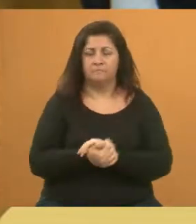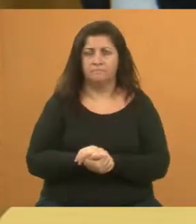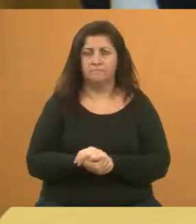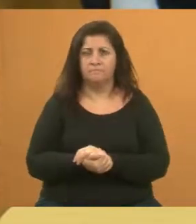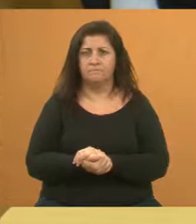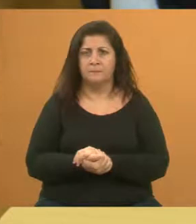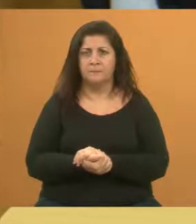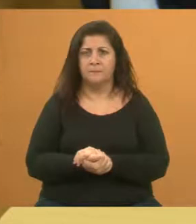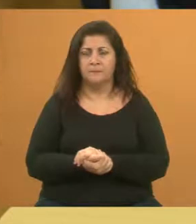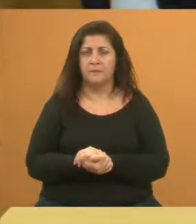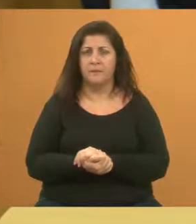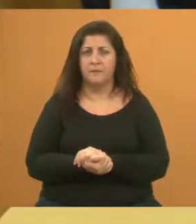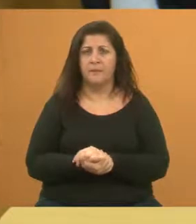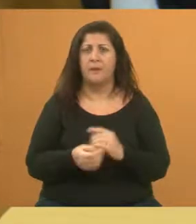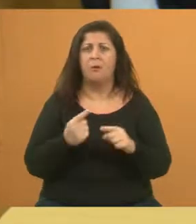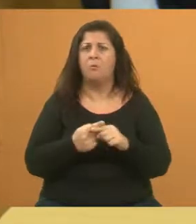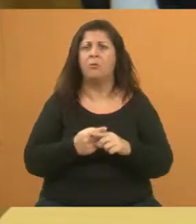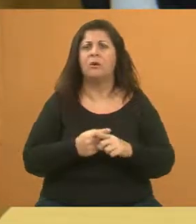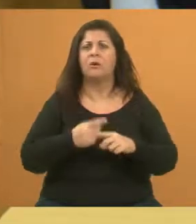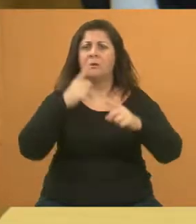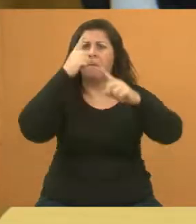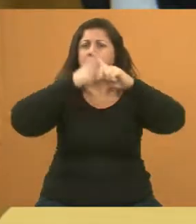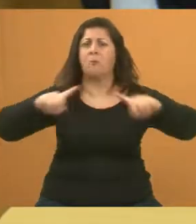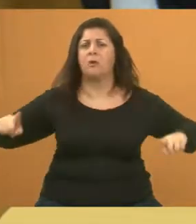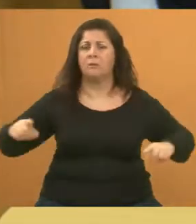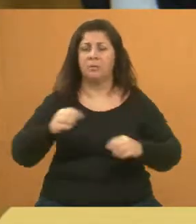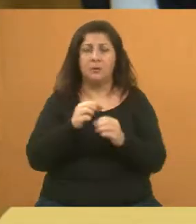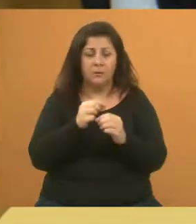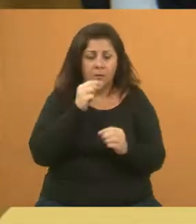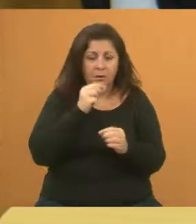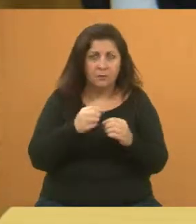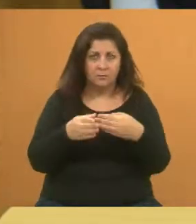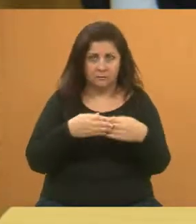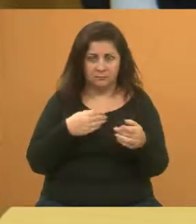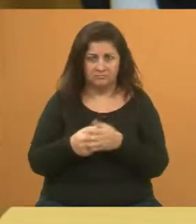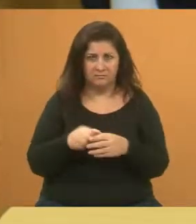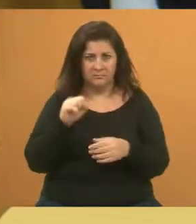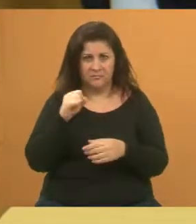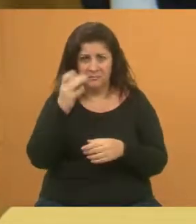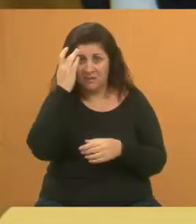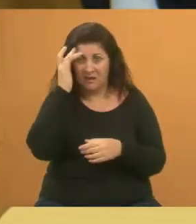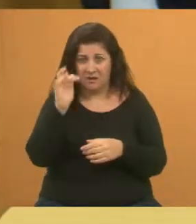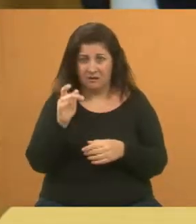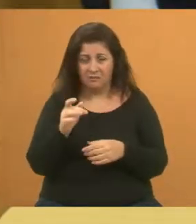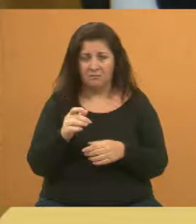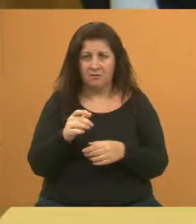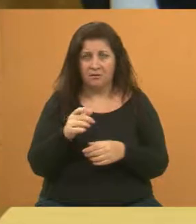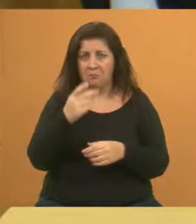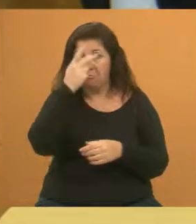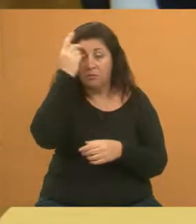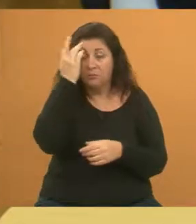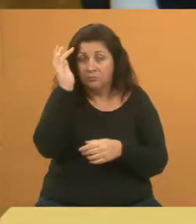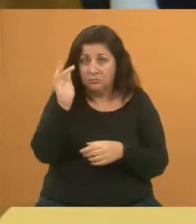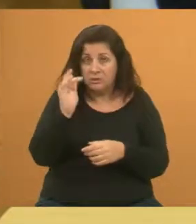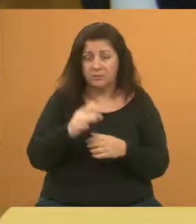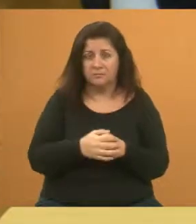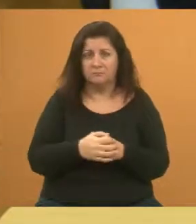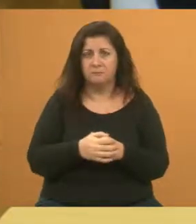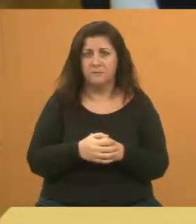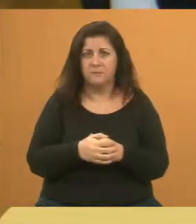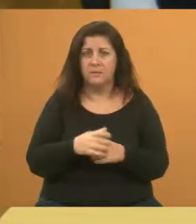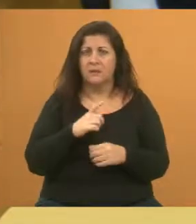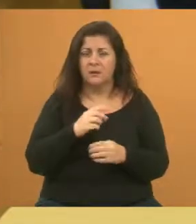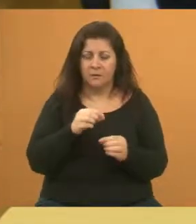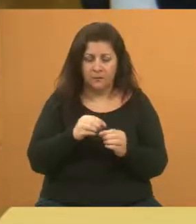Principais motivos para se banir o uso de canudos plásticos. Para quem não sabe, tem pessoas que não têm conhecimento. Primeiro, alguns